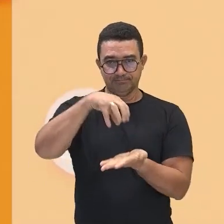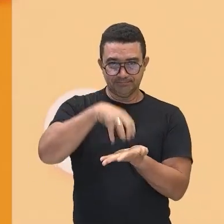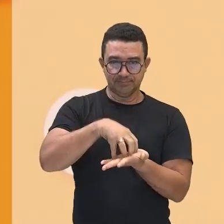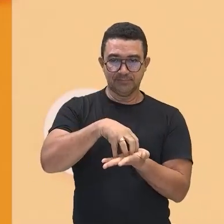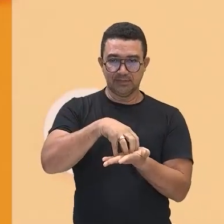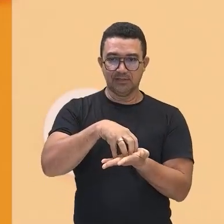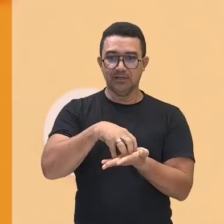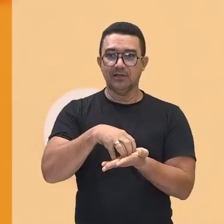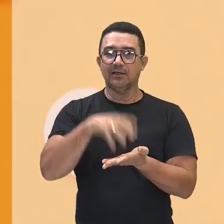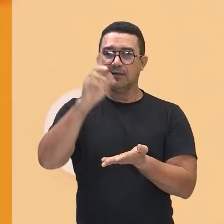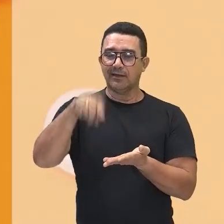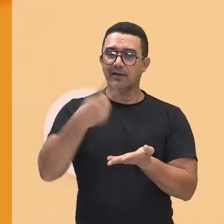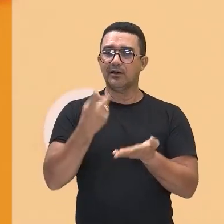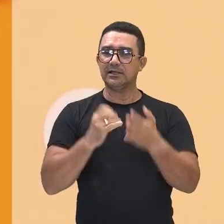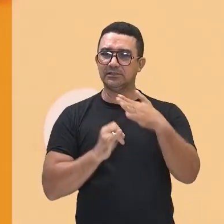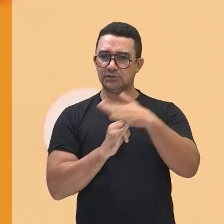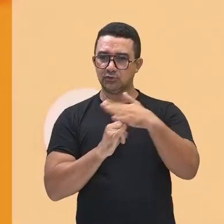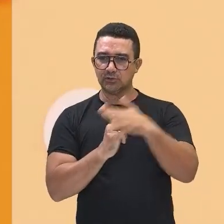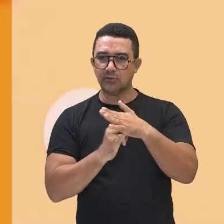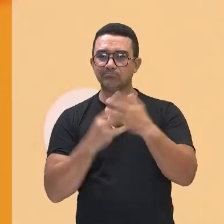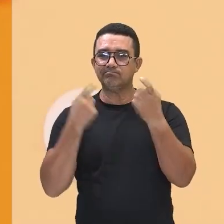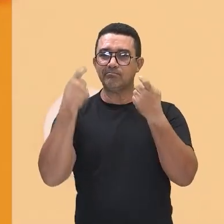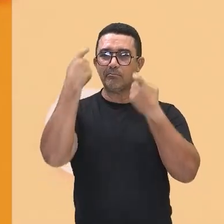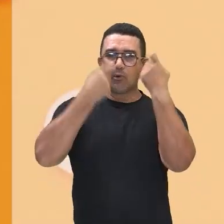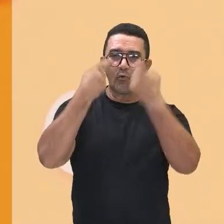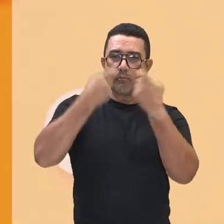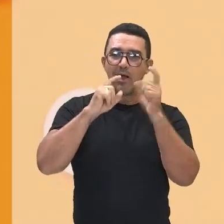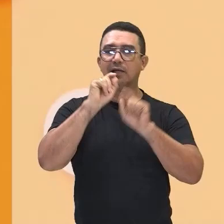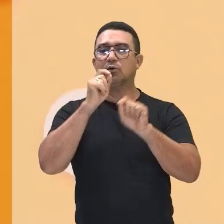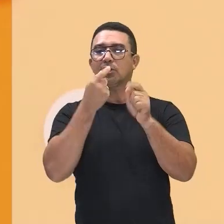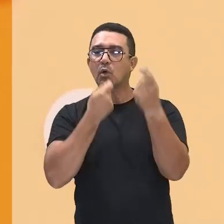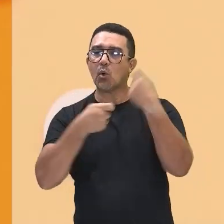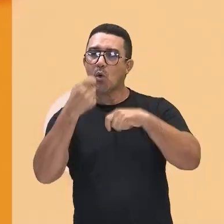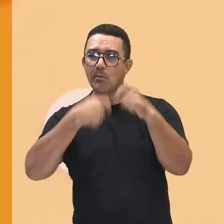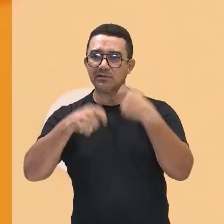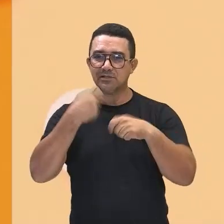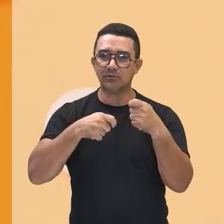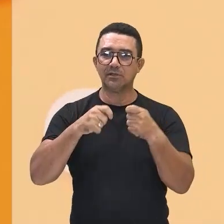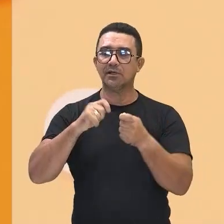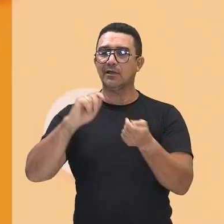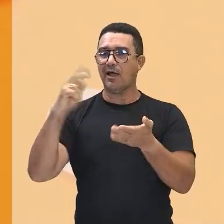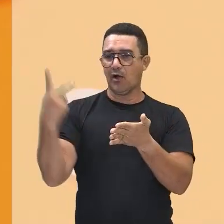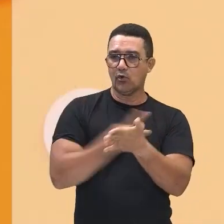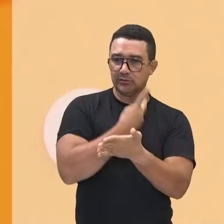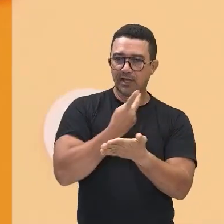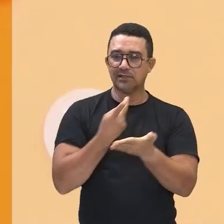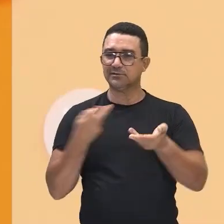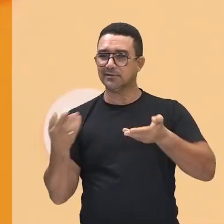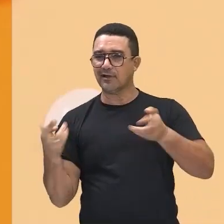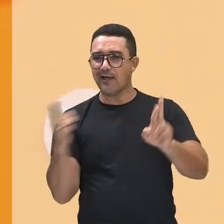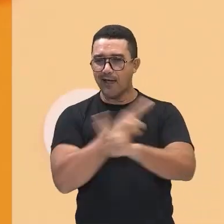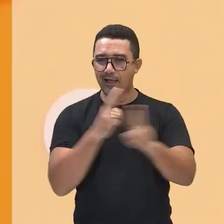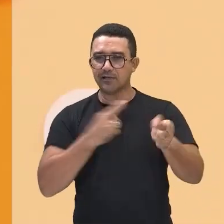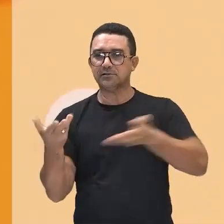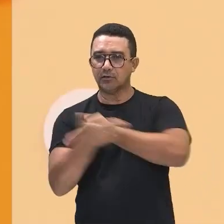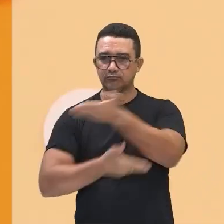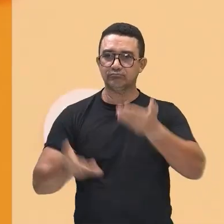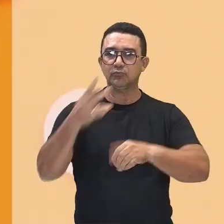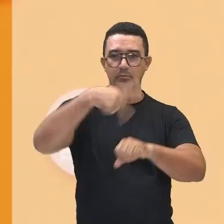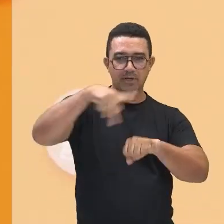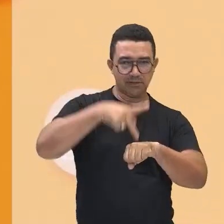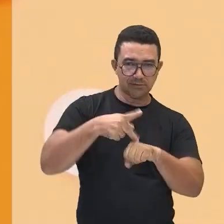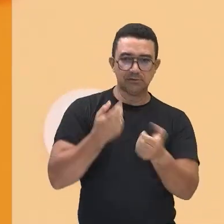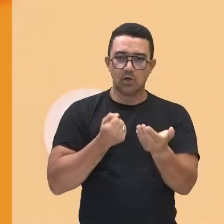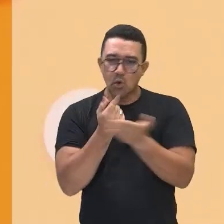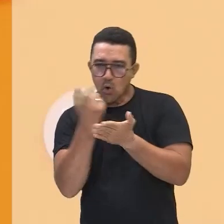ser ali o organismo que acaba se preocupando com a comercialização que ocorre entre os países, compra e vendas de